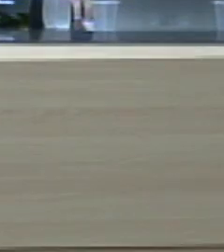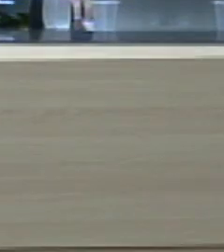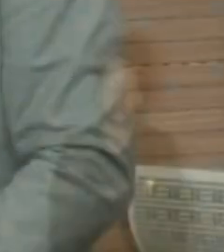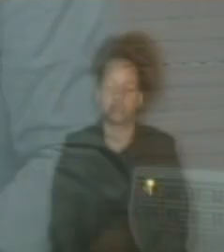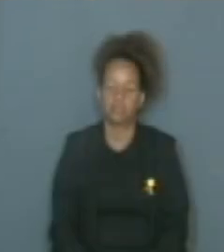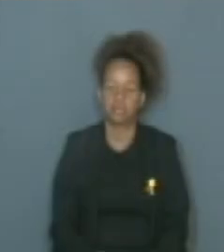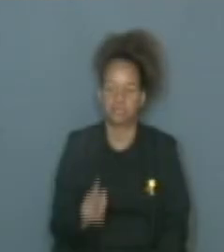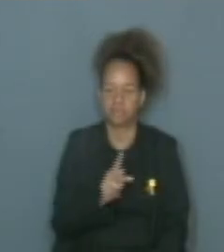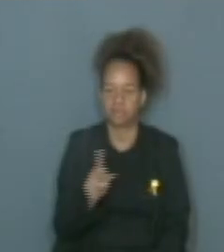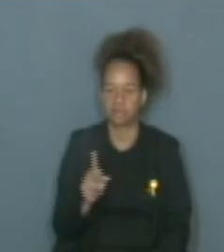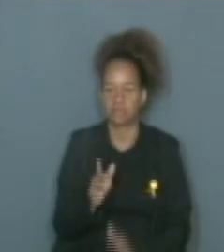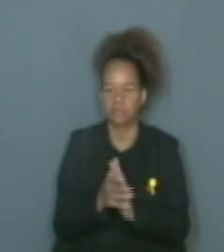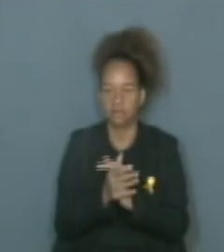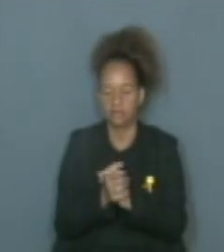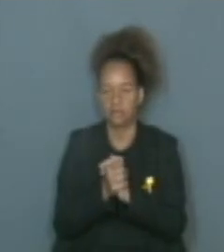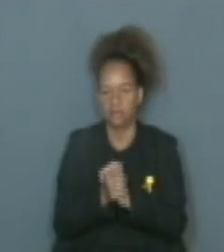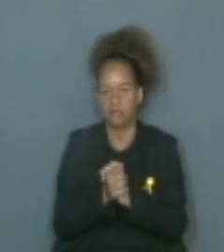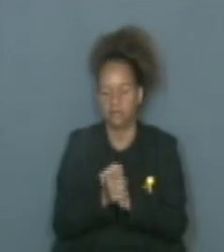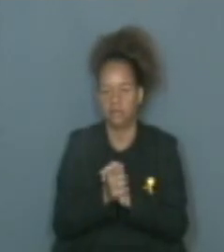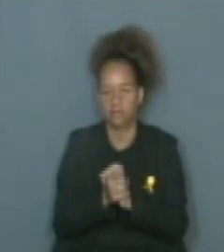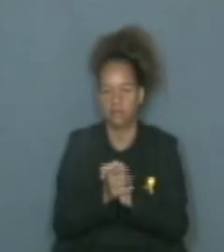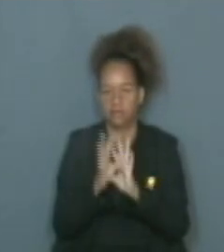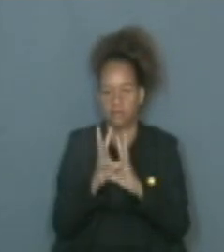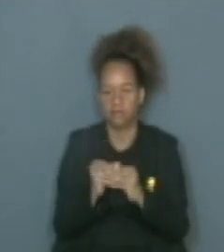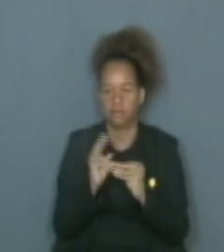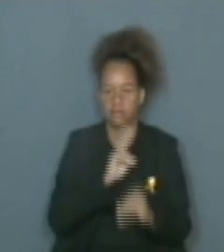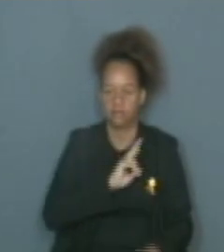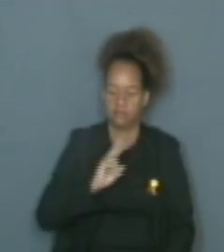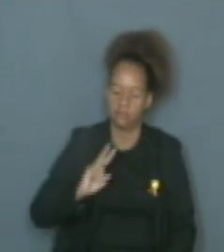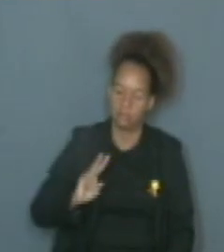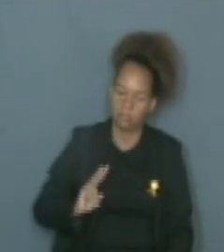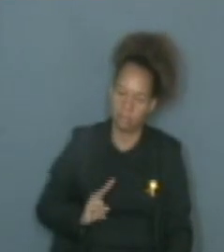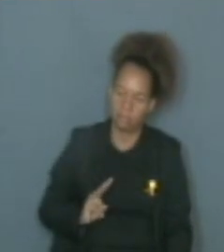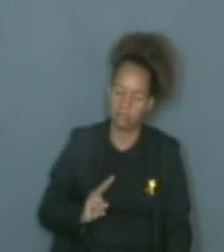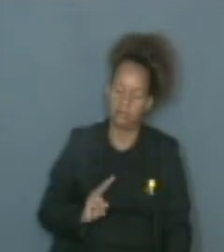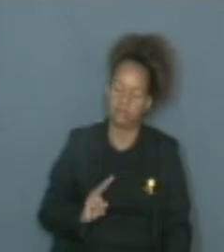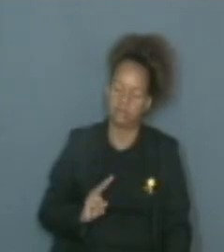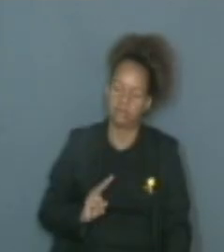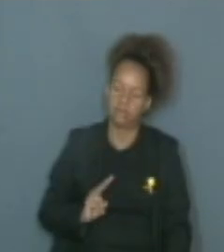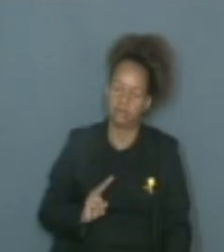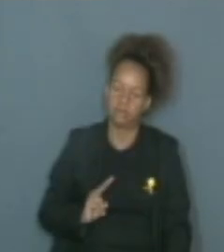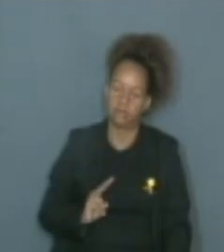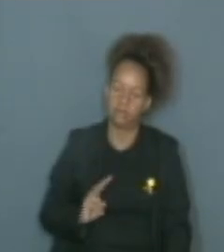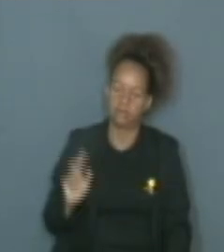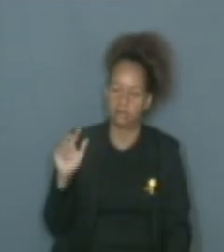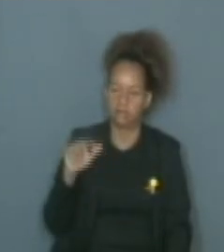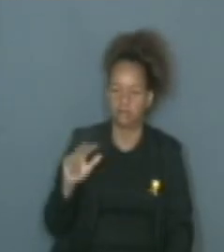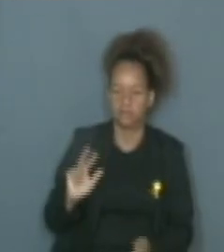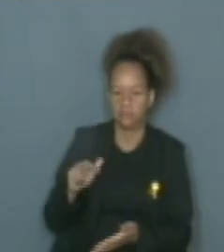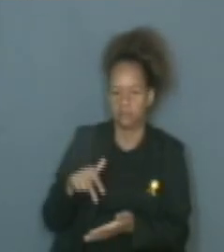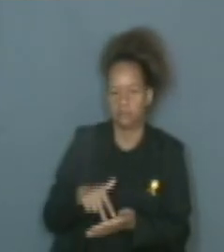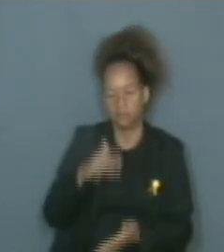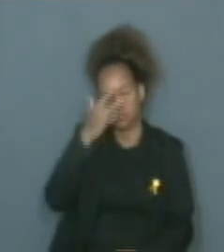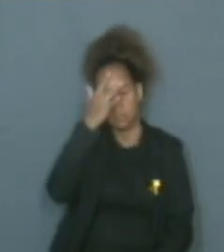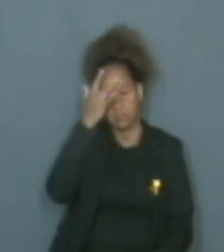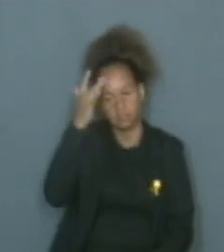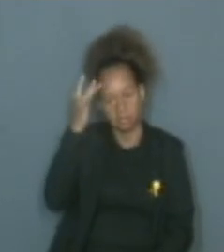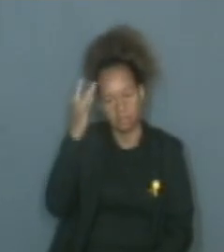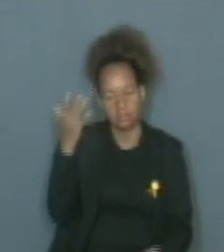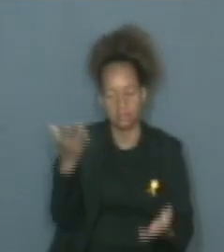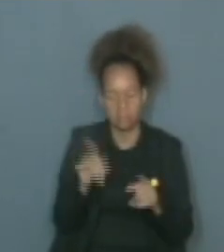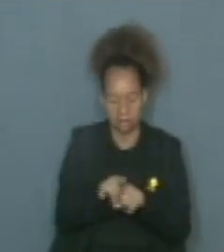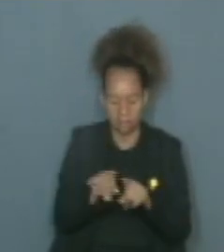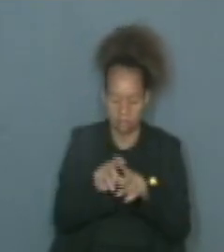Presidente, quero saudar todos os vereadores aqui presentes, as pessoas que acompanham a partir